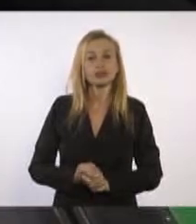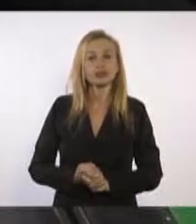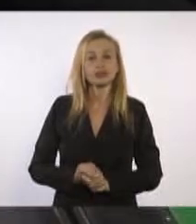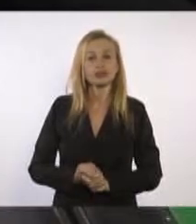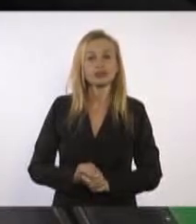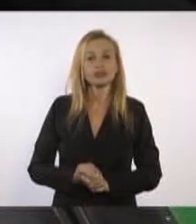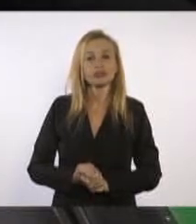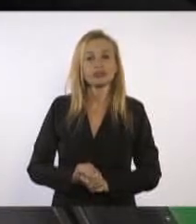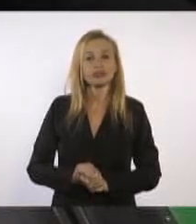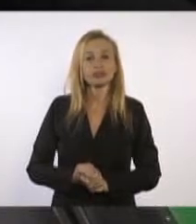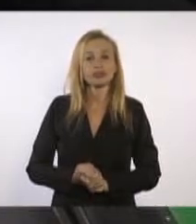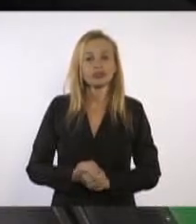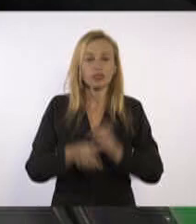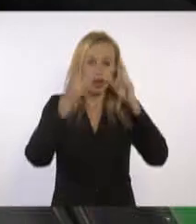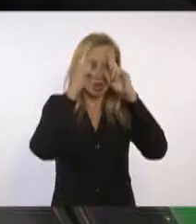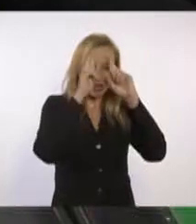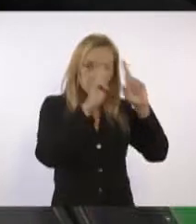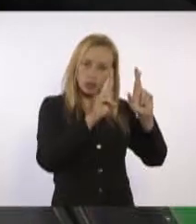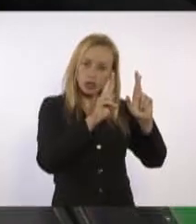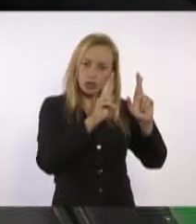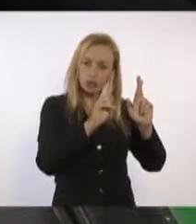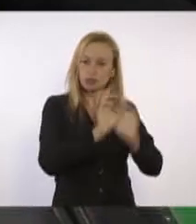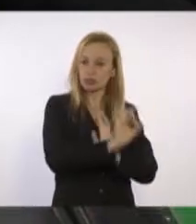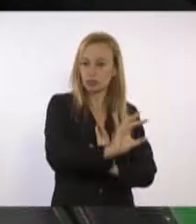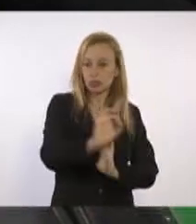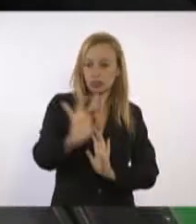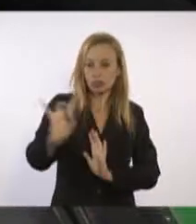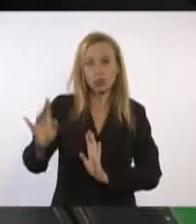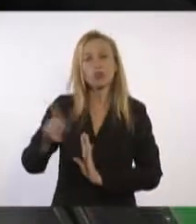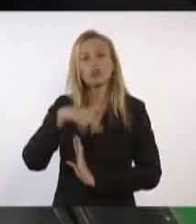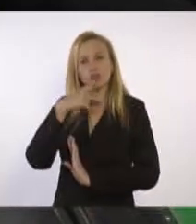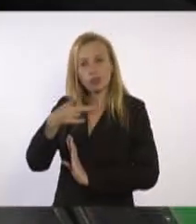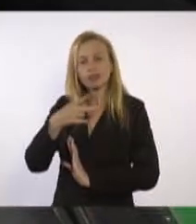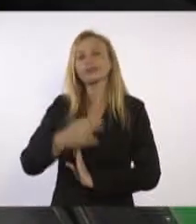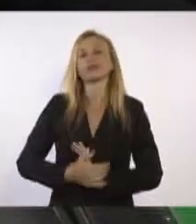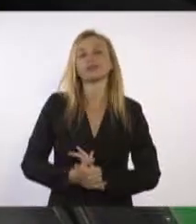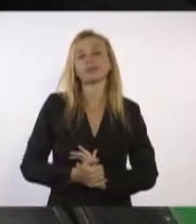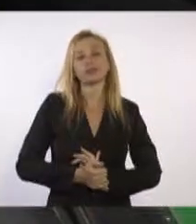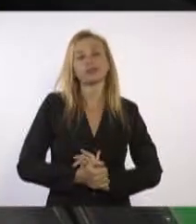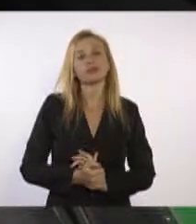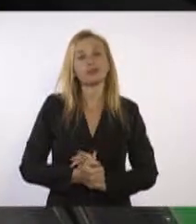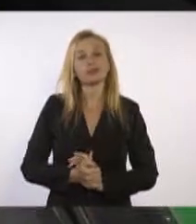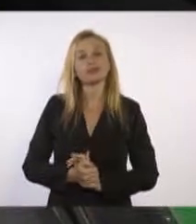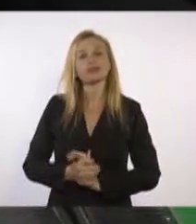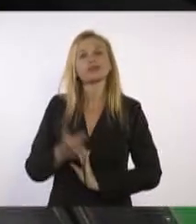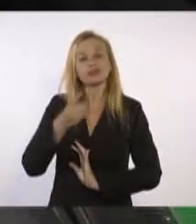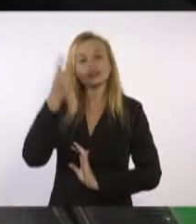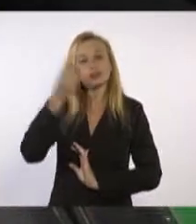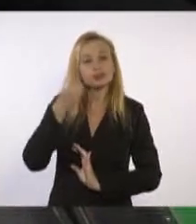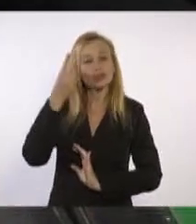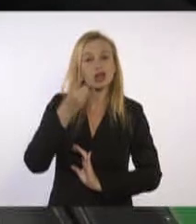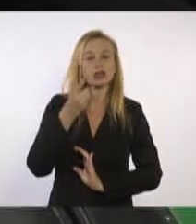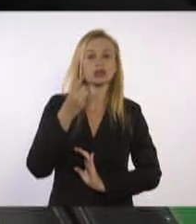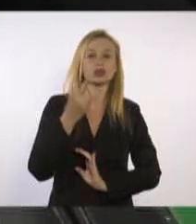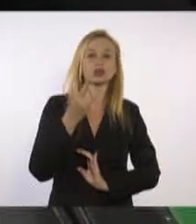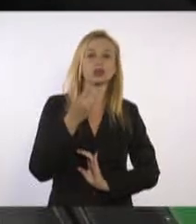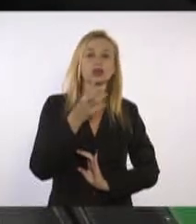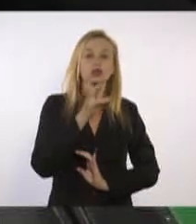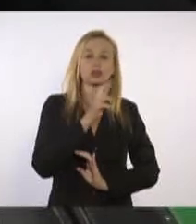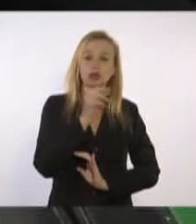respeitando as colocações que foram colocadas pelo deputado Rodrigo Amorim,